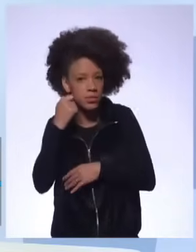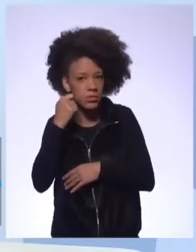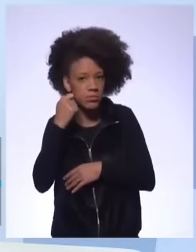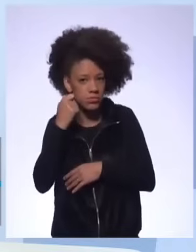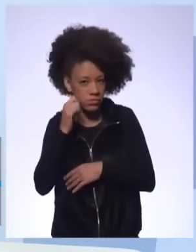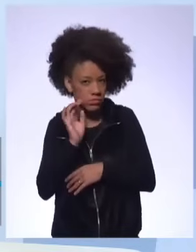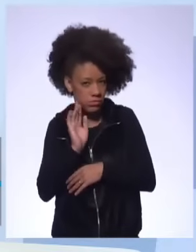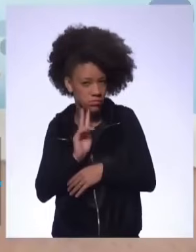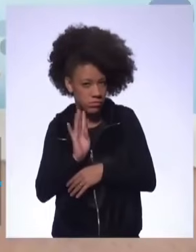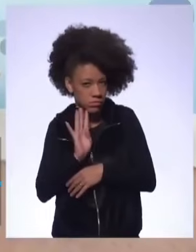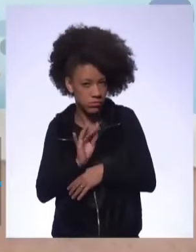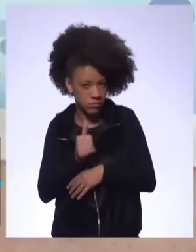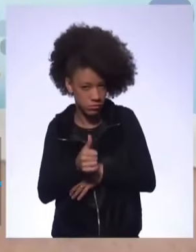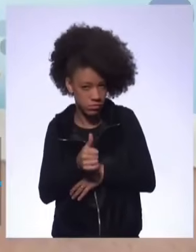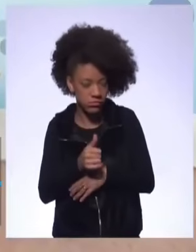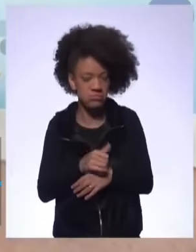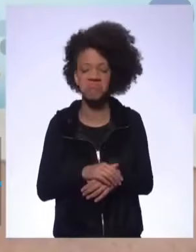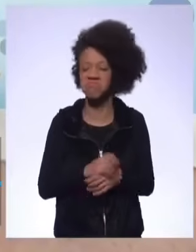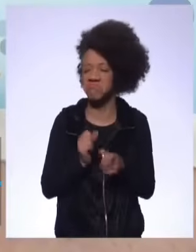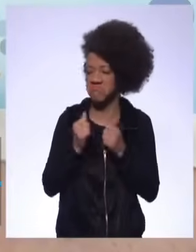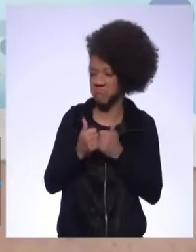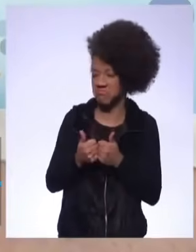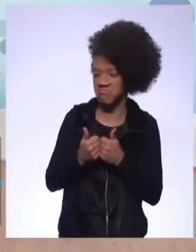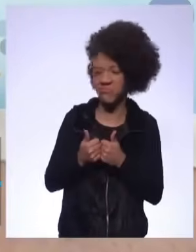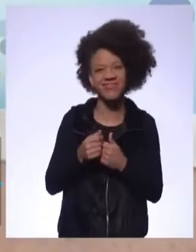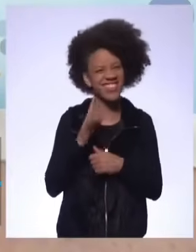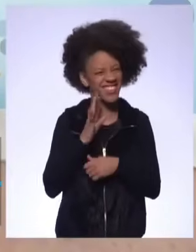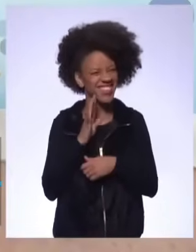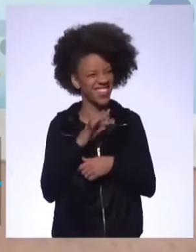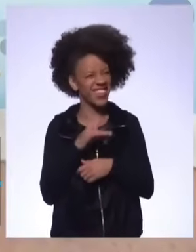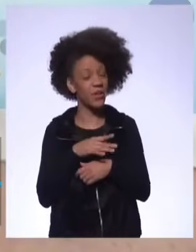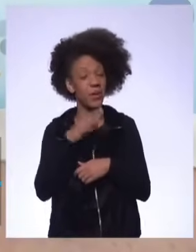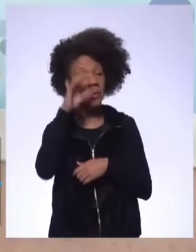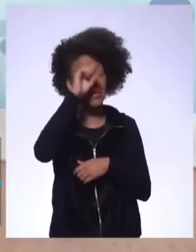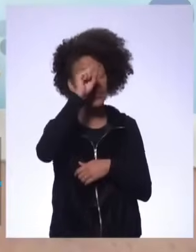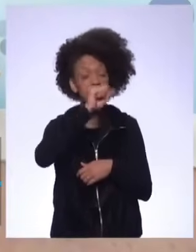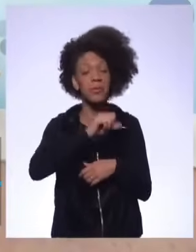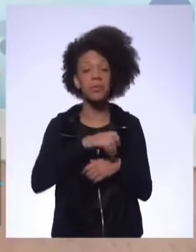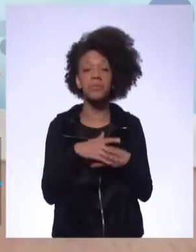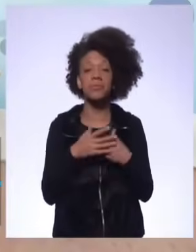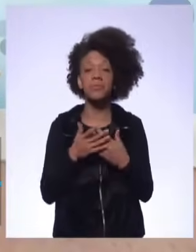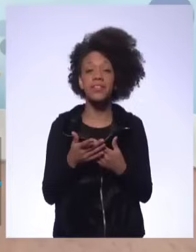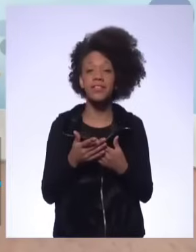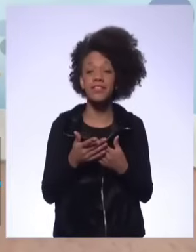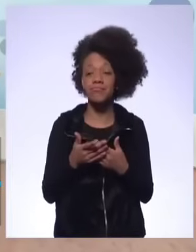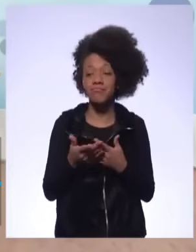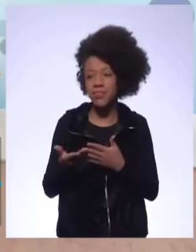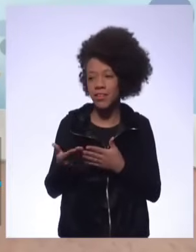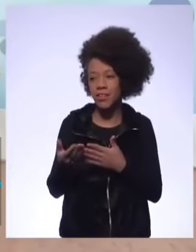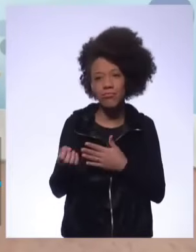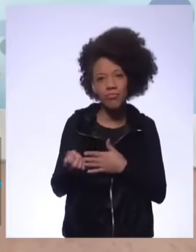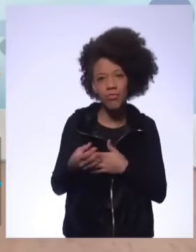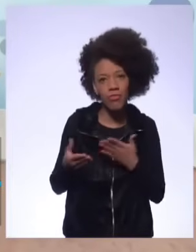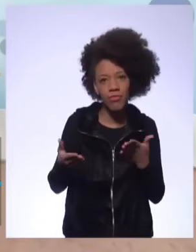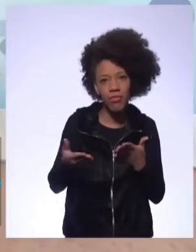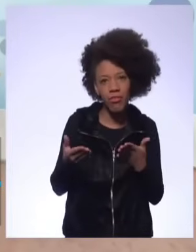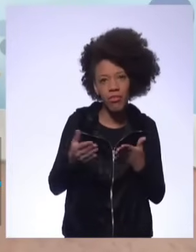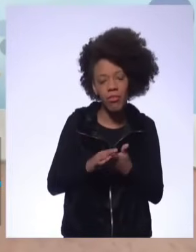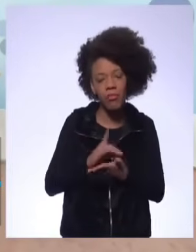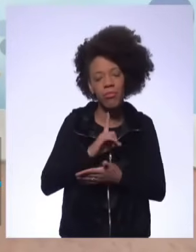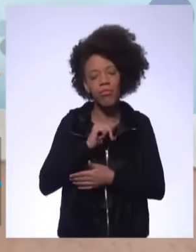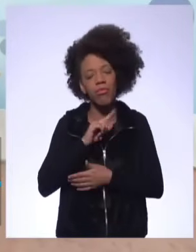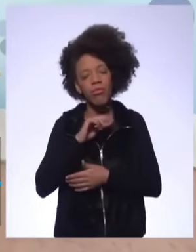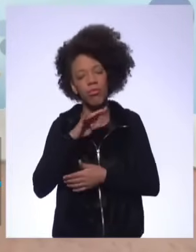legal? Tudo bem, professor. Aí o professor legal já essa, respondeu. Né? Eu aprendi recentemente esse truquezinho aí para o